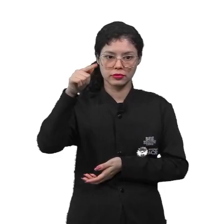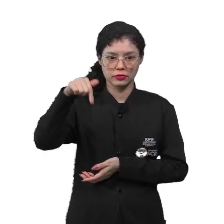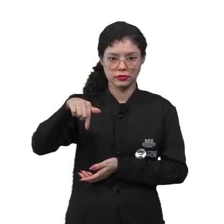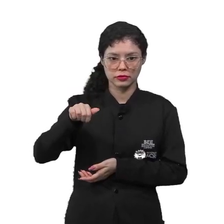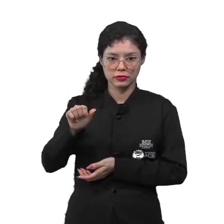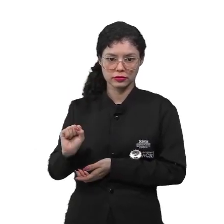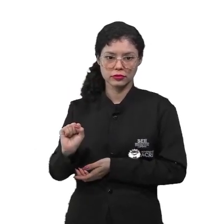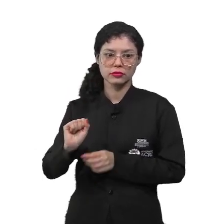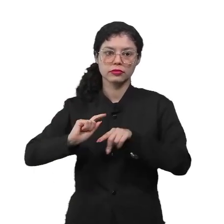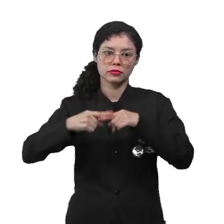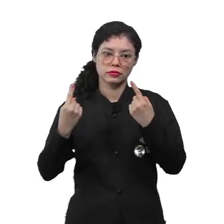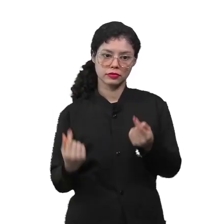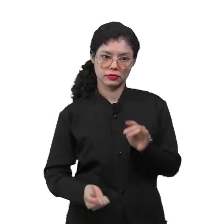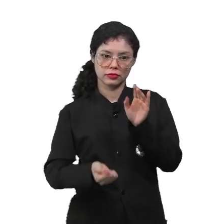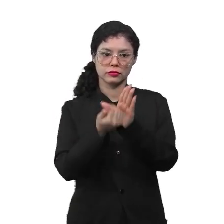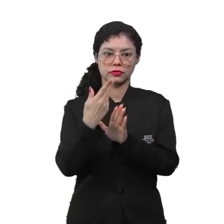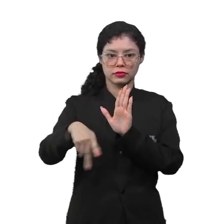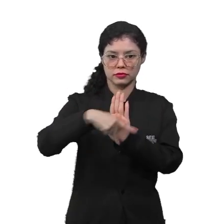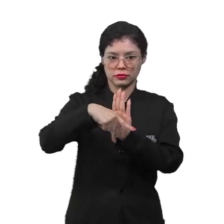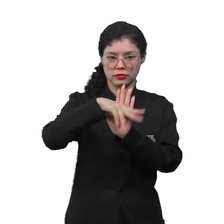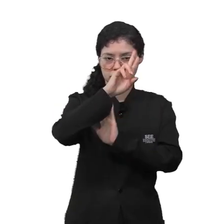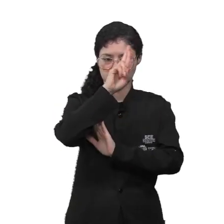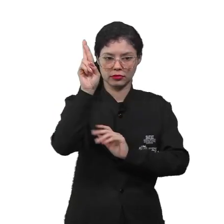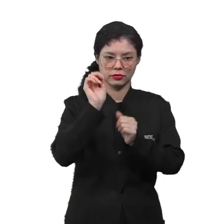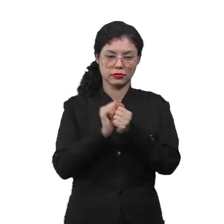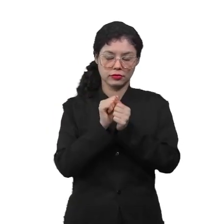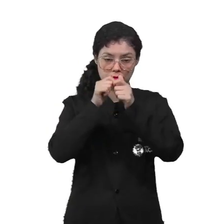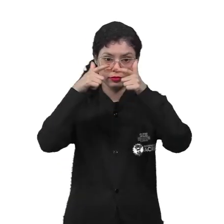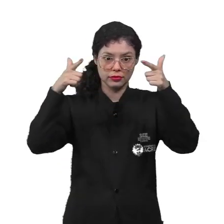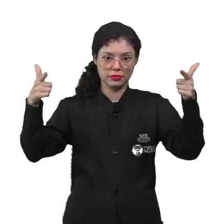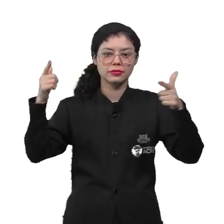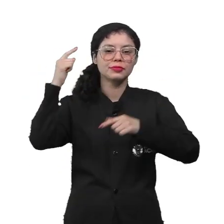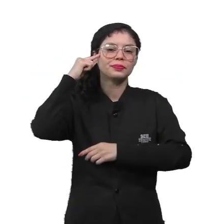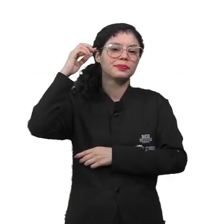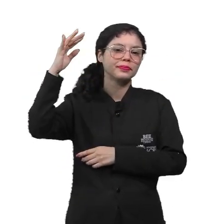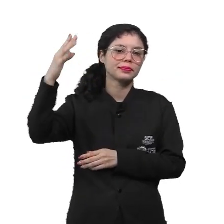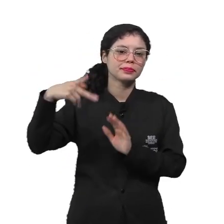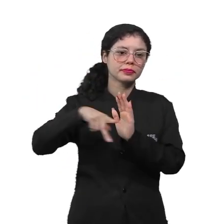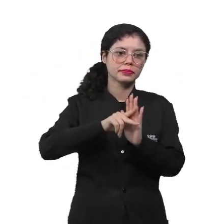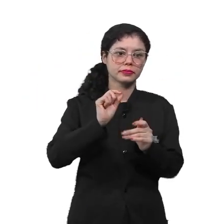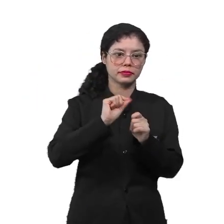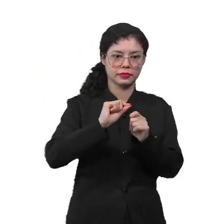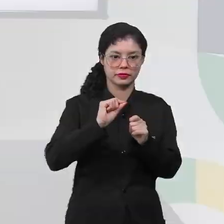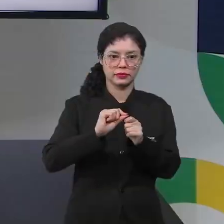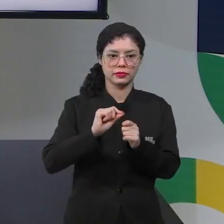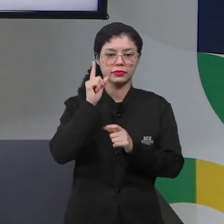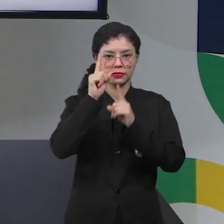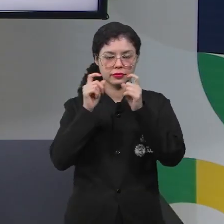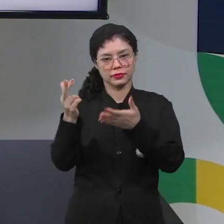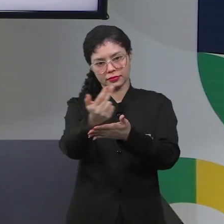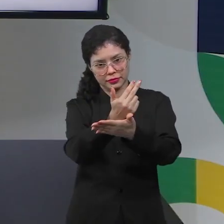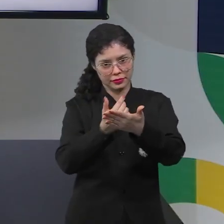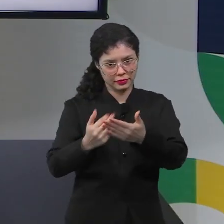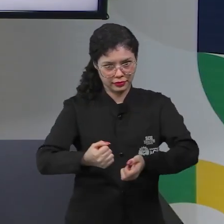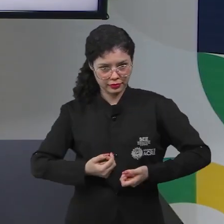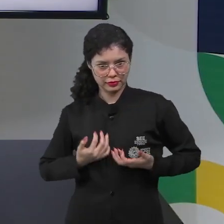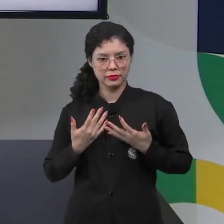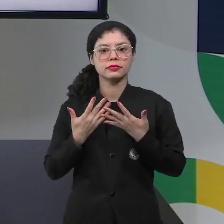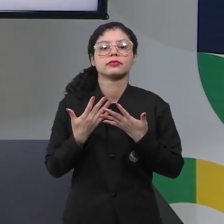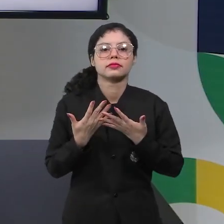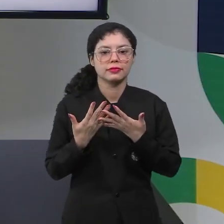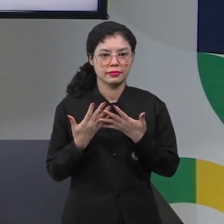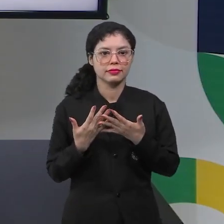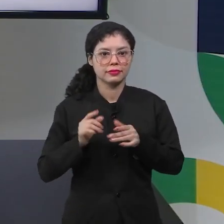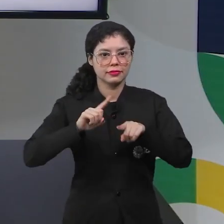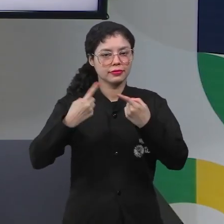também para a criação de nossas próprias histórias, ampliando a nossa criatividade e a nossa expressão artística.